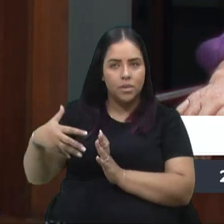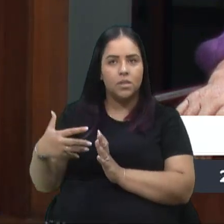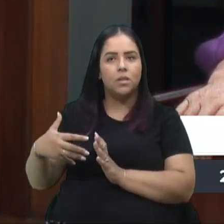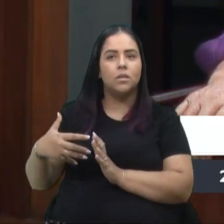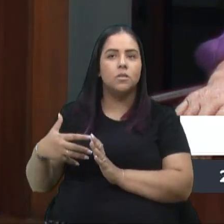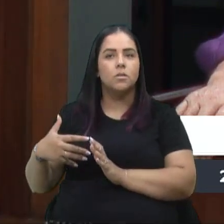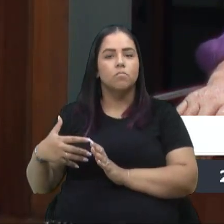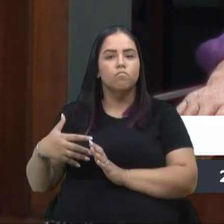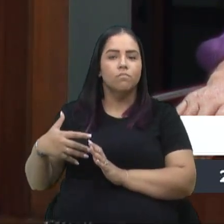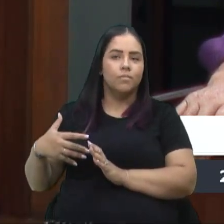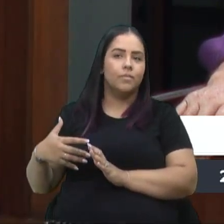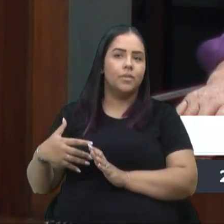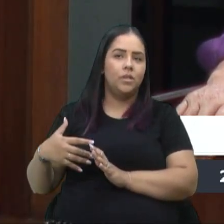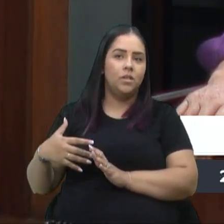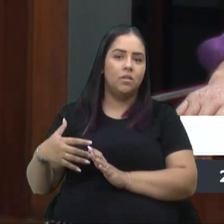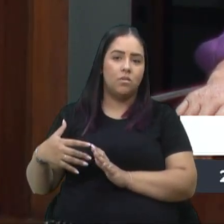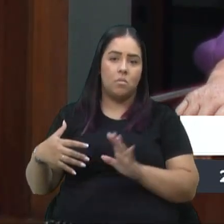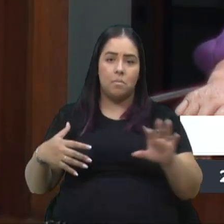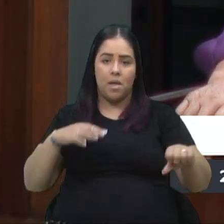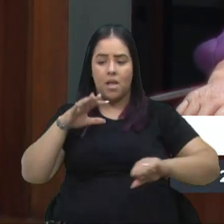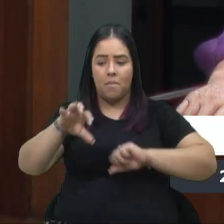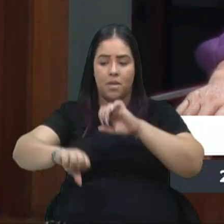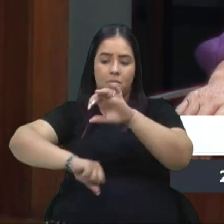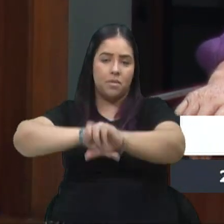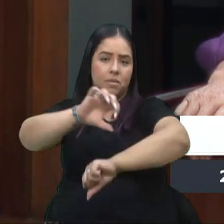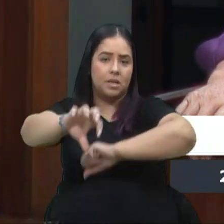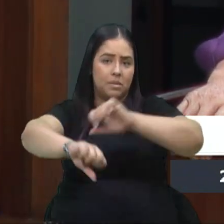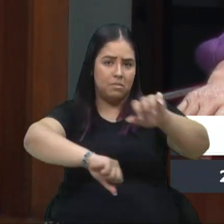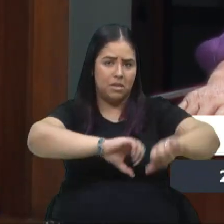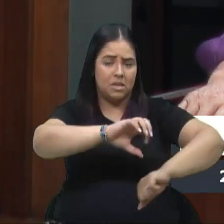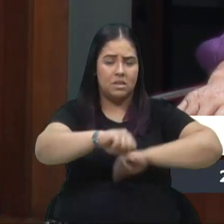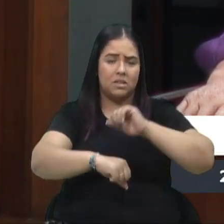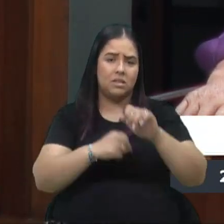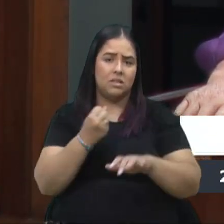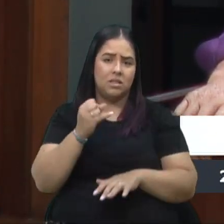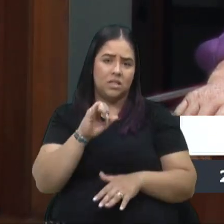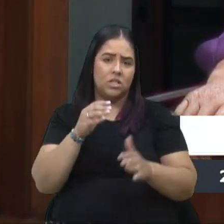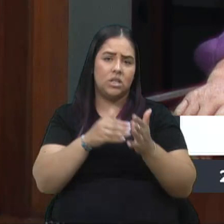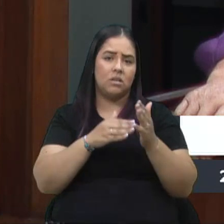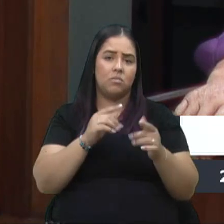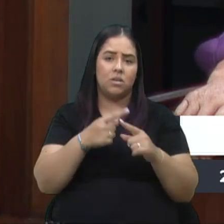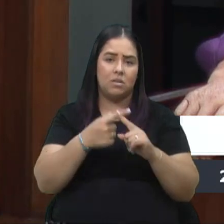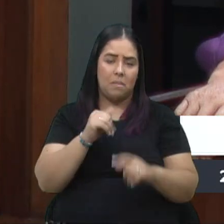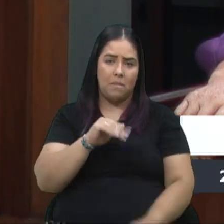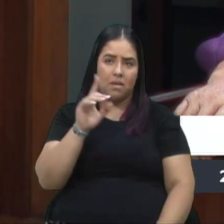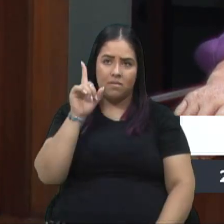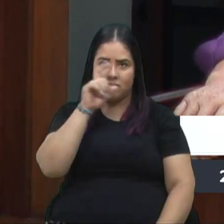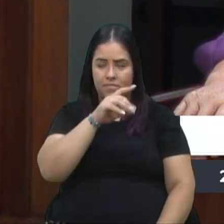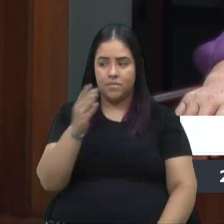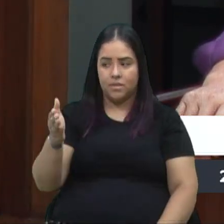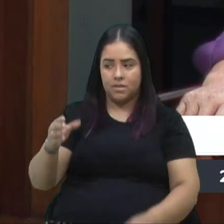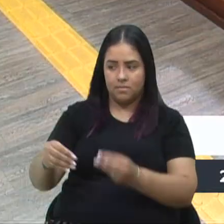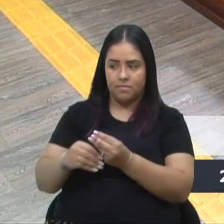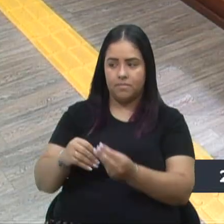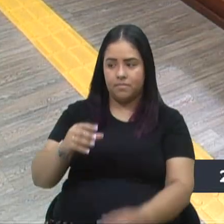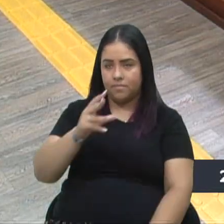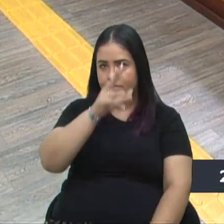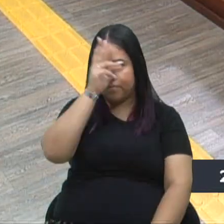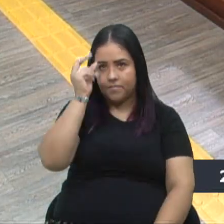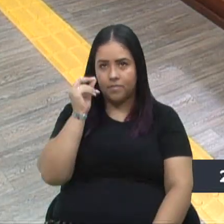caminhonetinha talvez de hidrômetro por aí quando isso chegar lá porque fica mais difícil vereadora Marisol